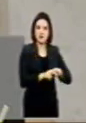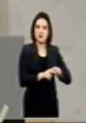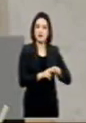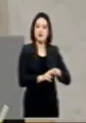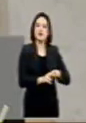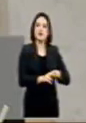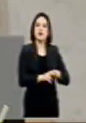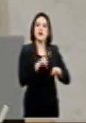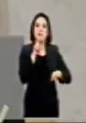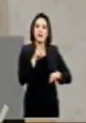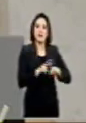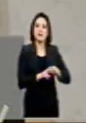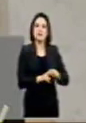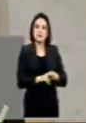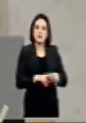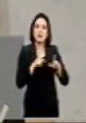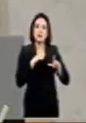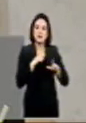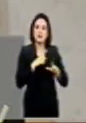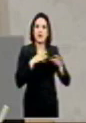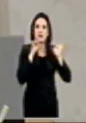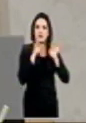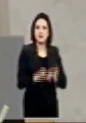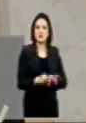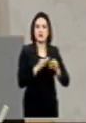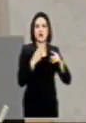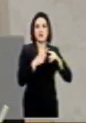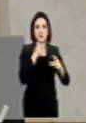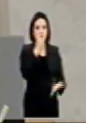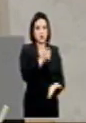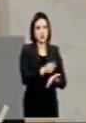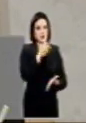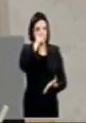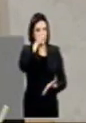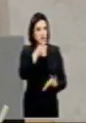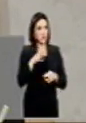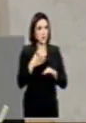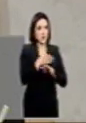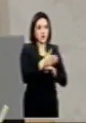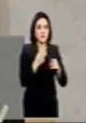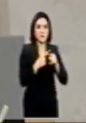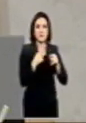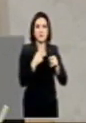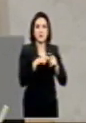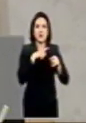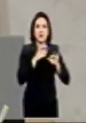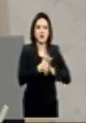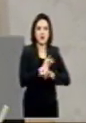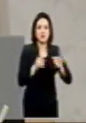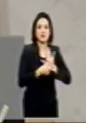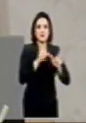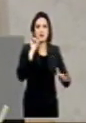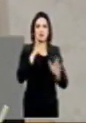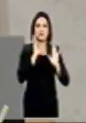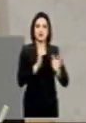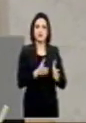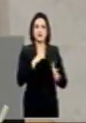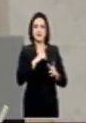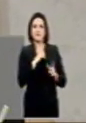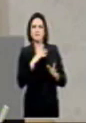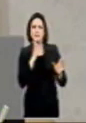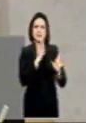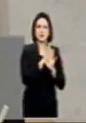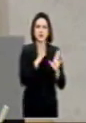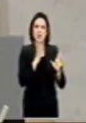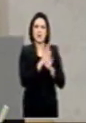aqui examinadas, e há outros elementos probatórios que prescindem de autorização judicial que